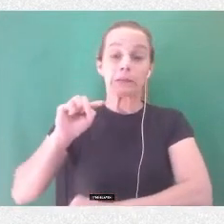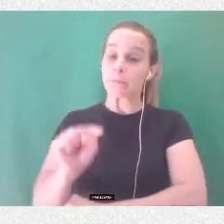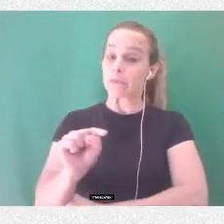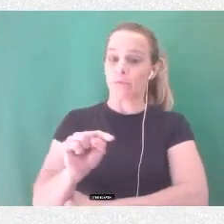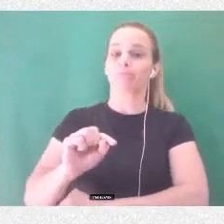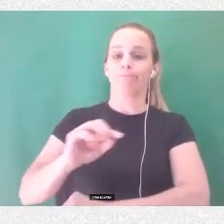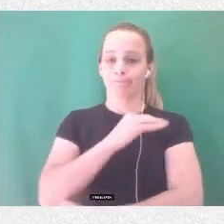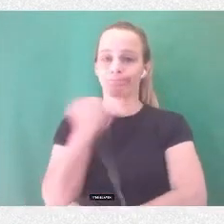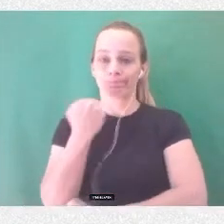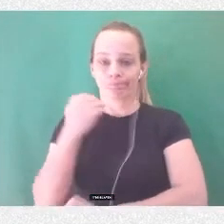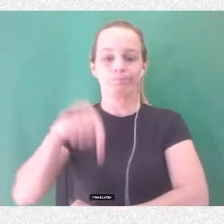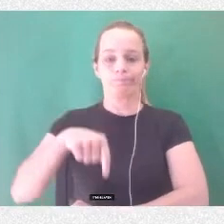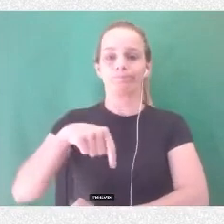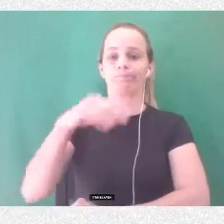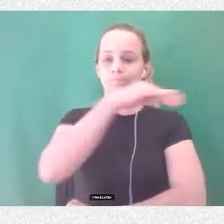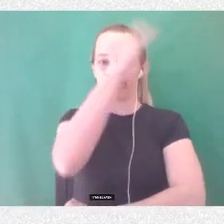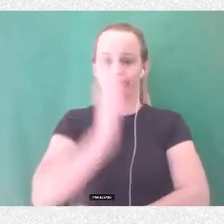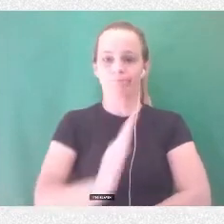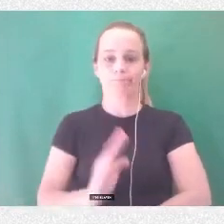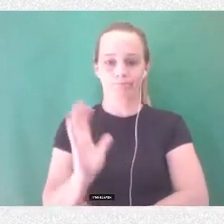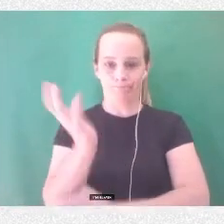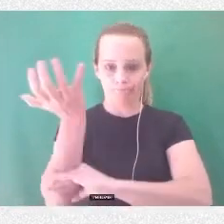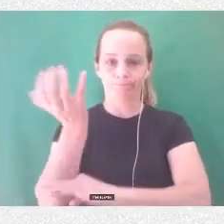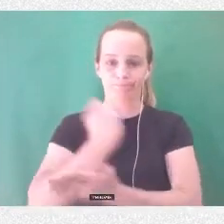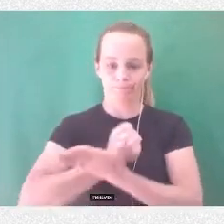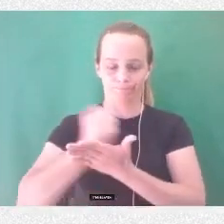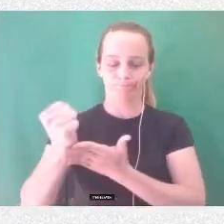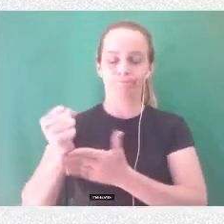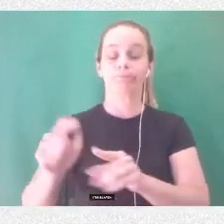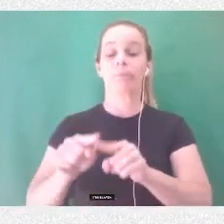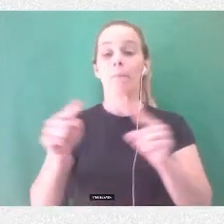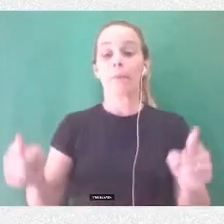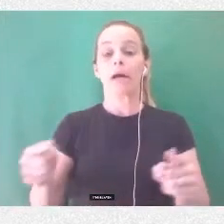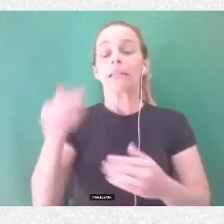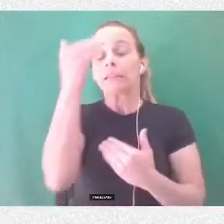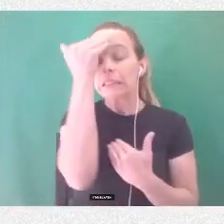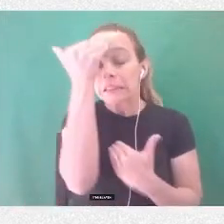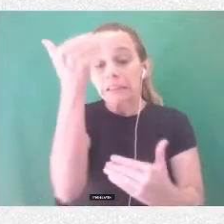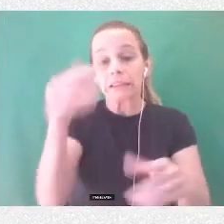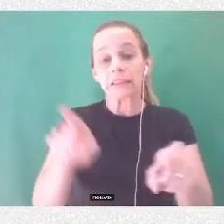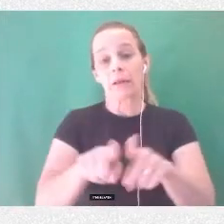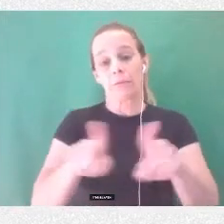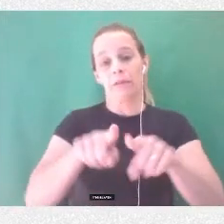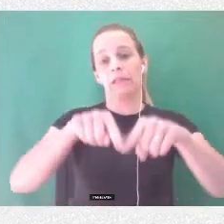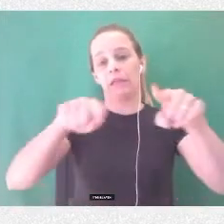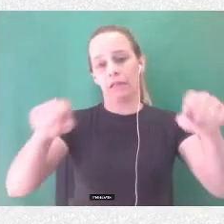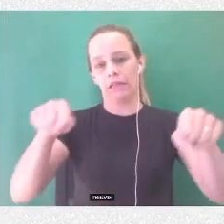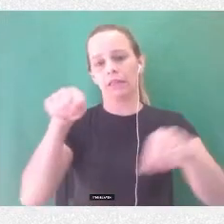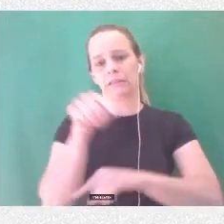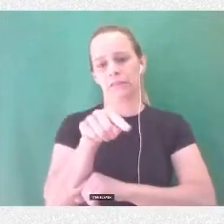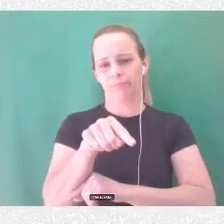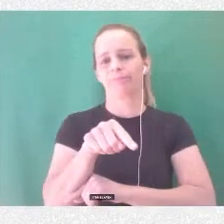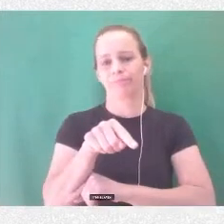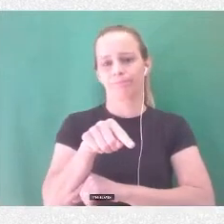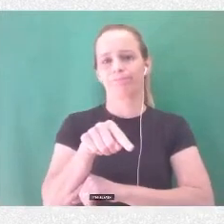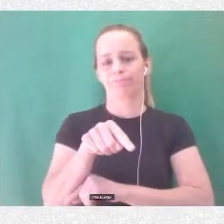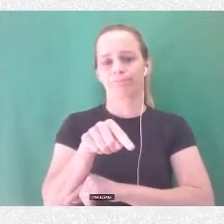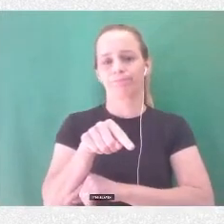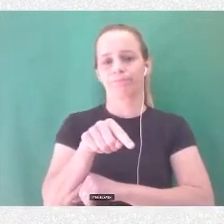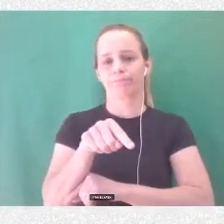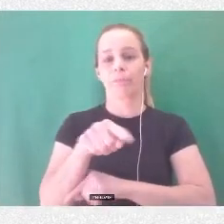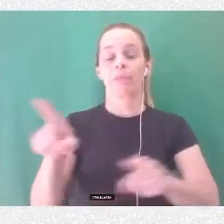no país. Mas, de mesmo modo, também agradecer a ciência, a